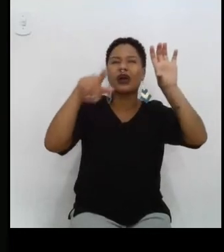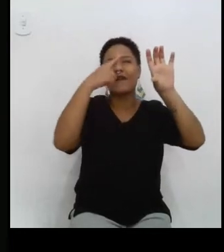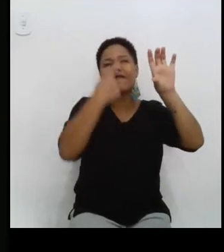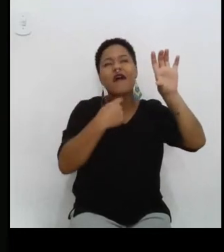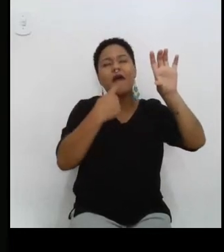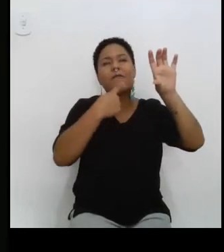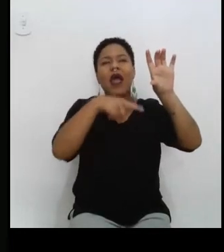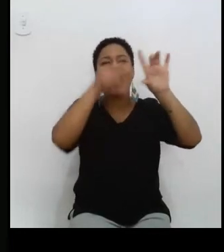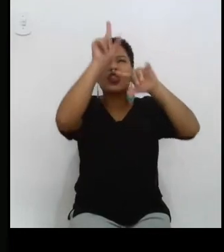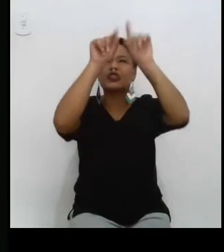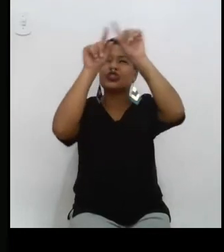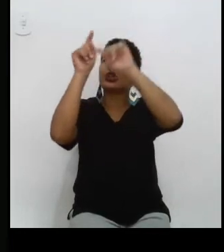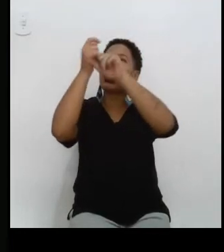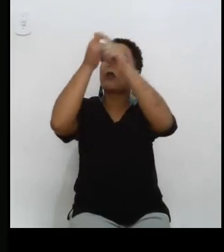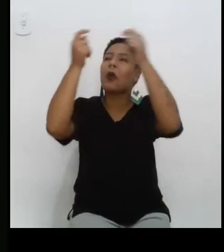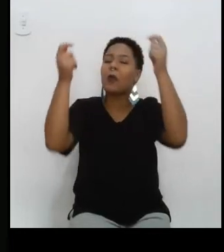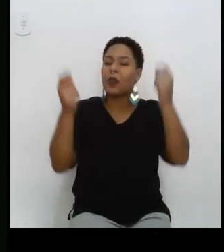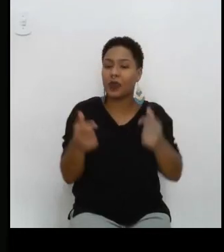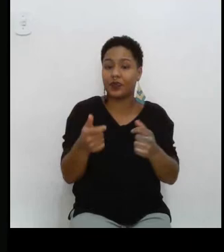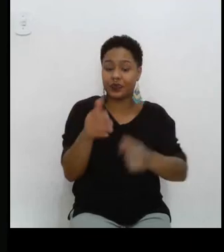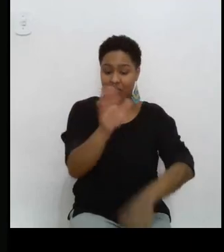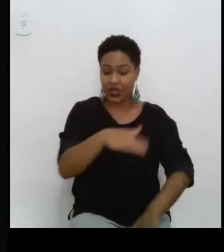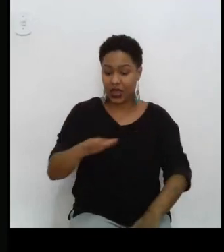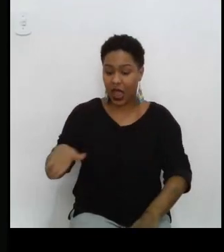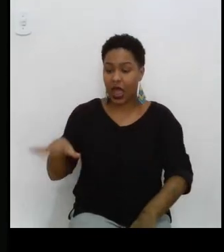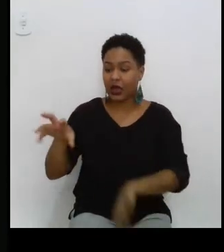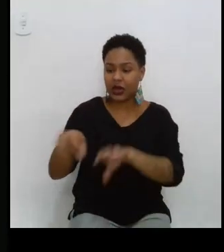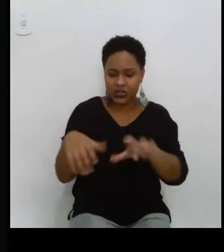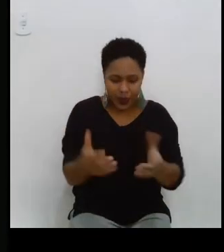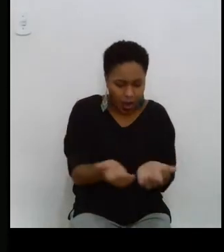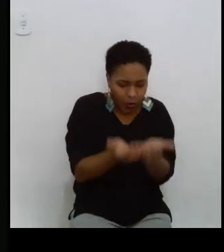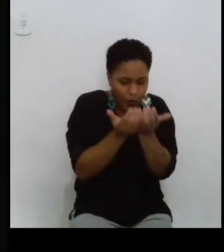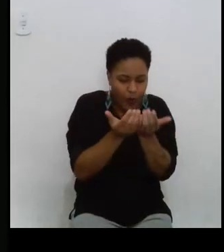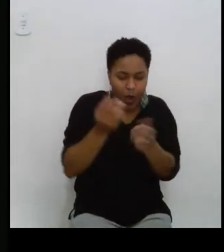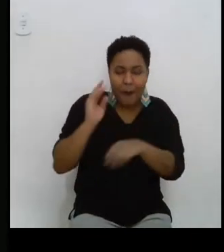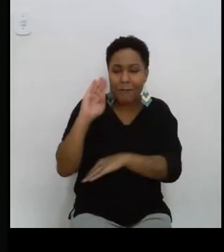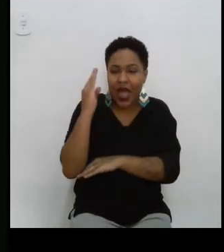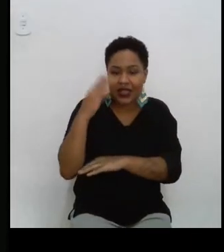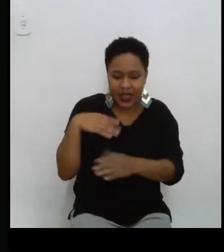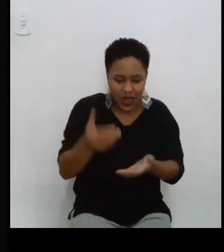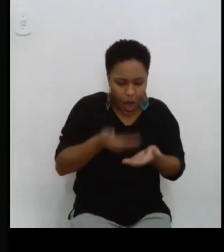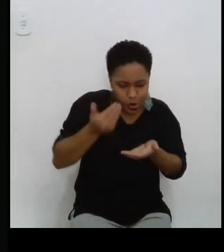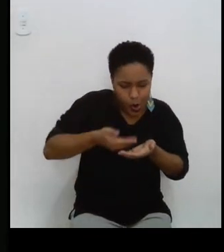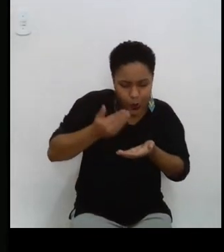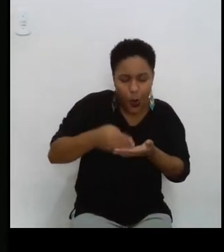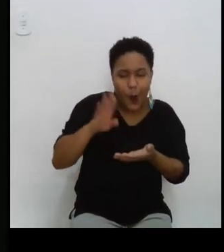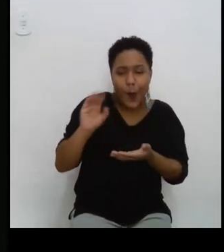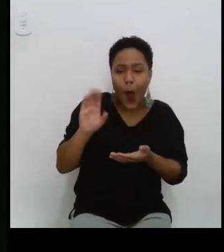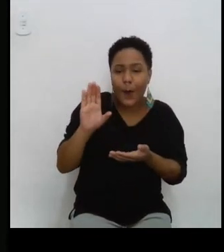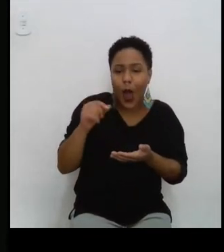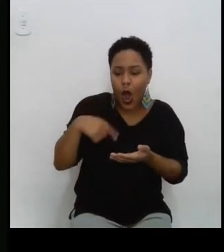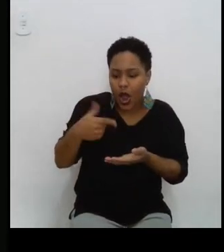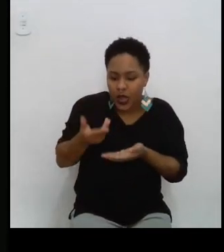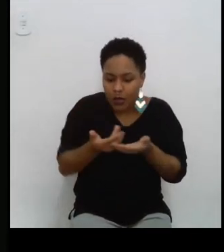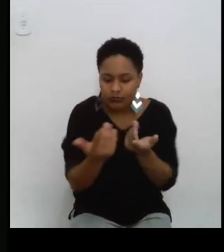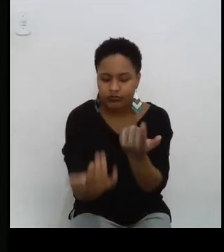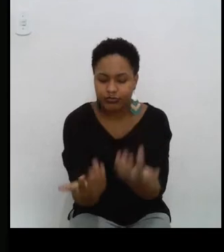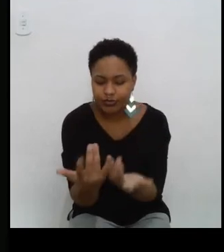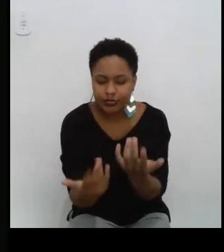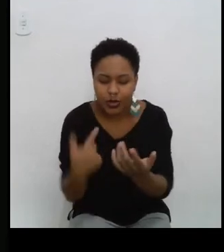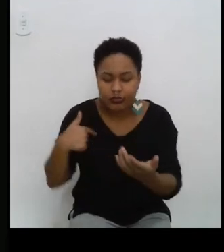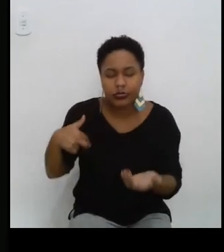estrelas realizada pegava suas bocas de madeira cheia de bobó e não caminhando para o centro da fogueira